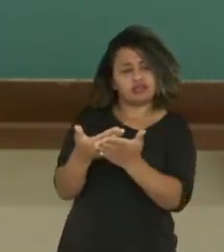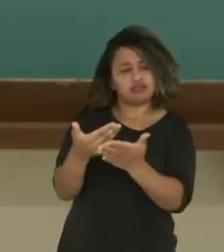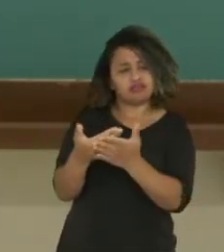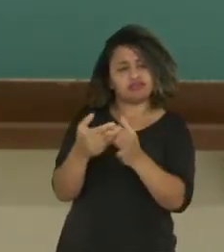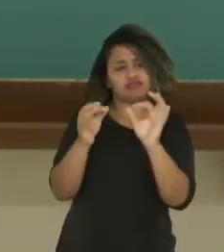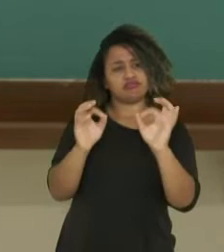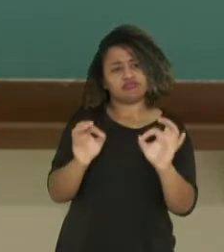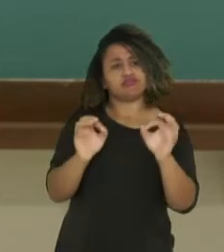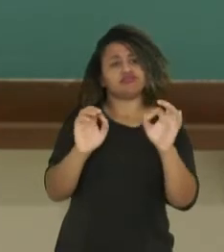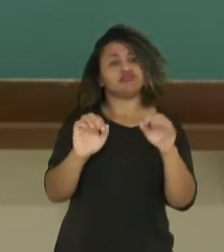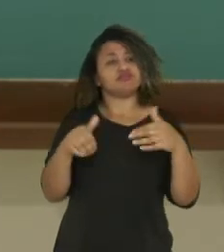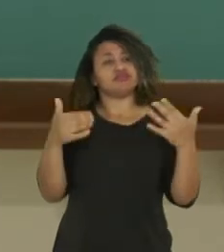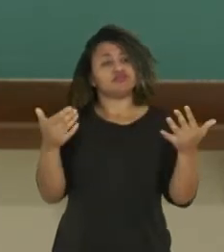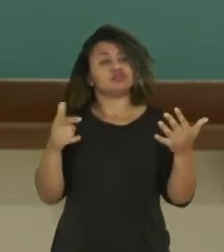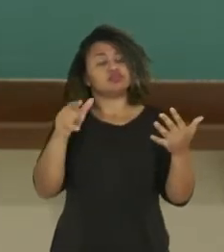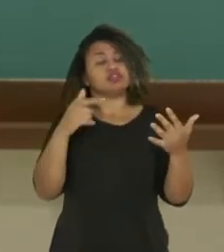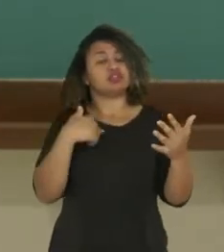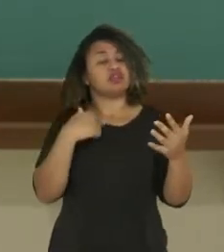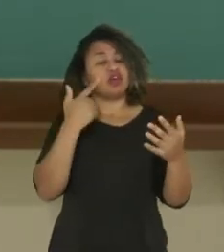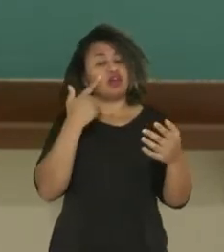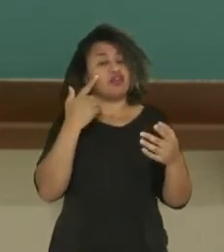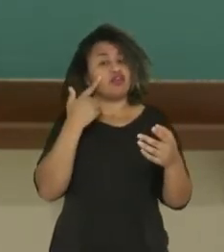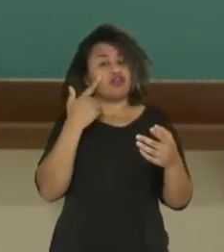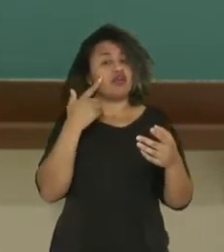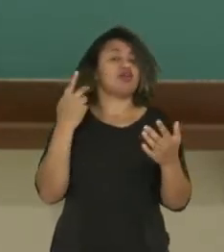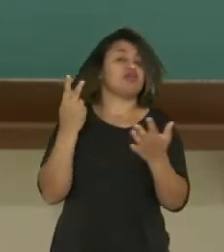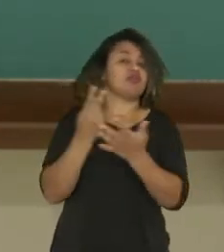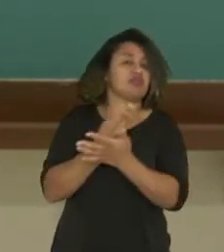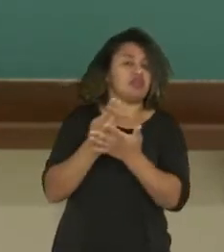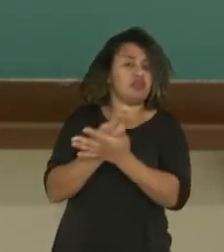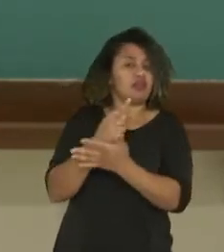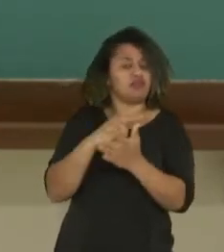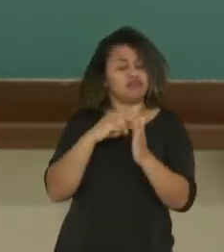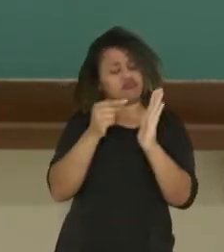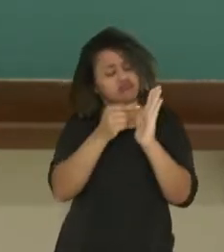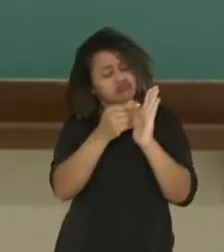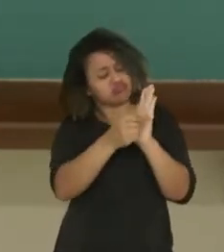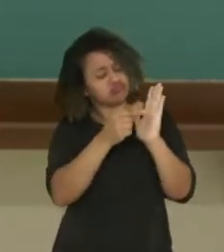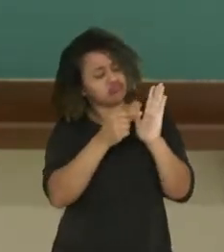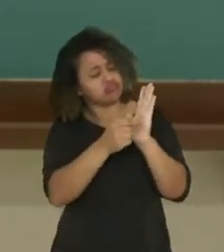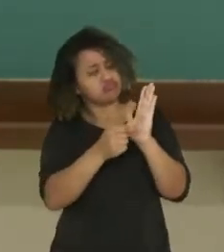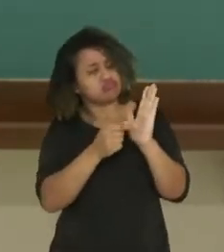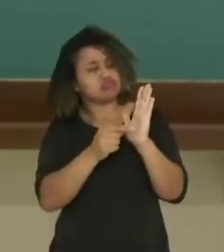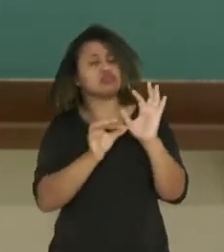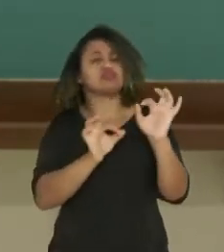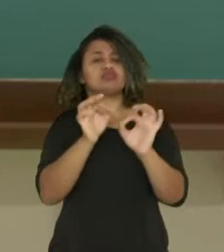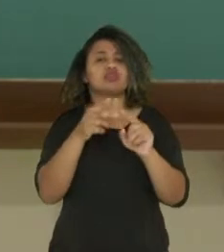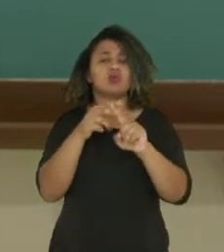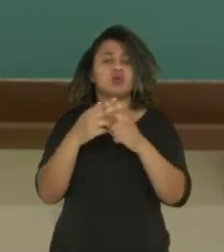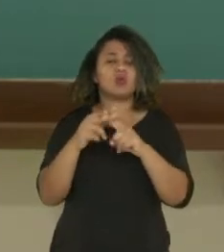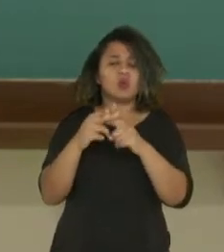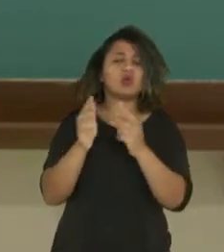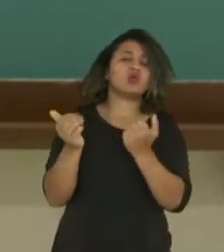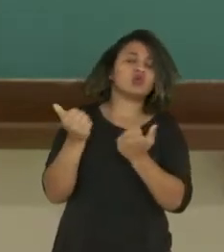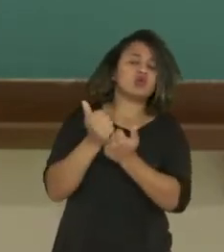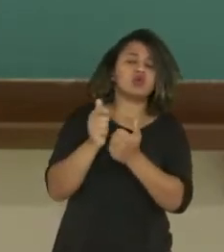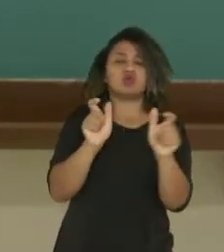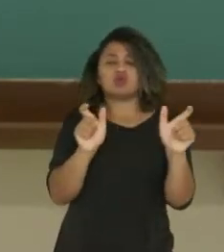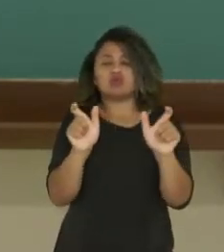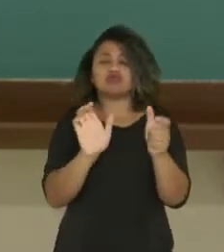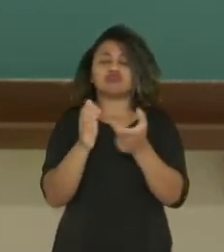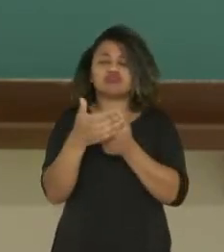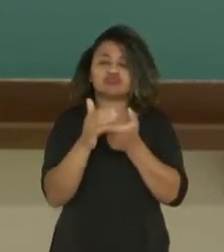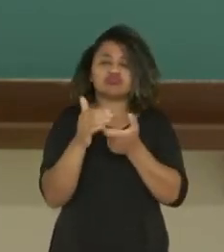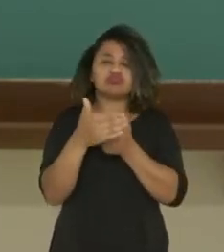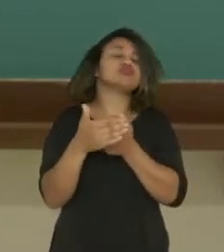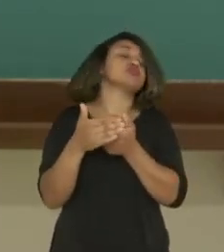tá? Então agora você vai encontrar esses erros, né? Taxa e substitui talvez aí por termos